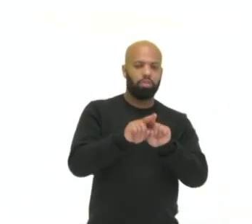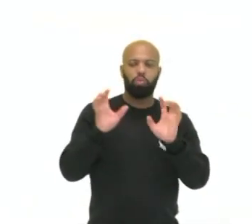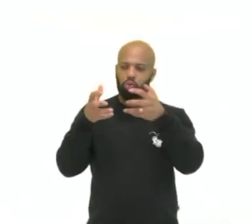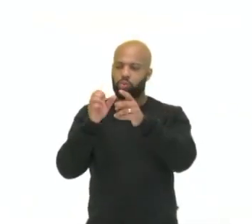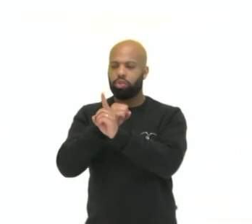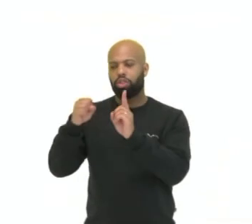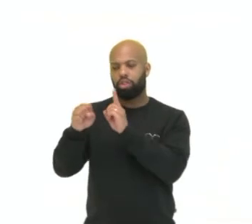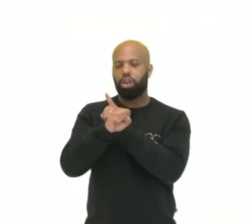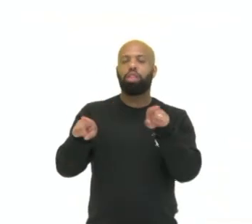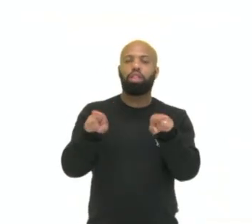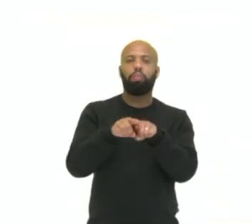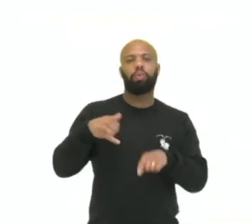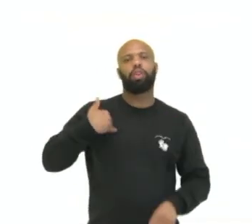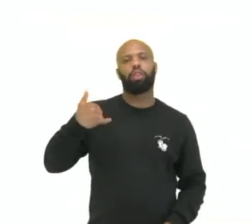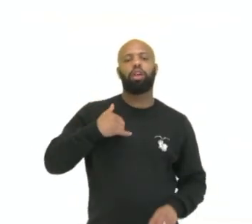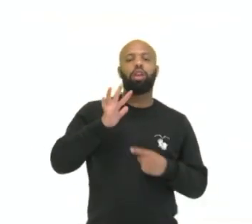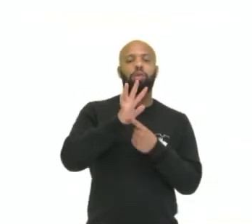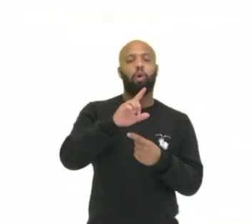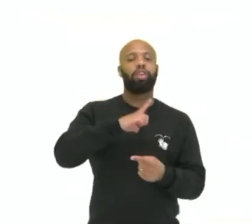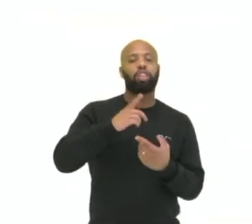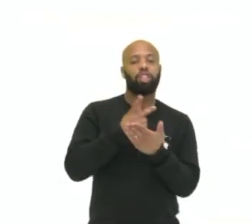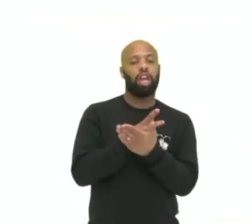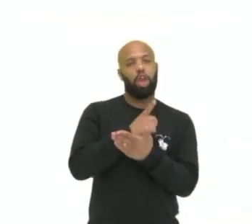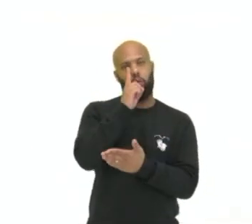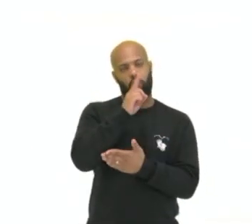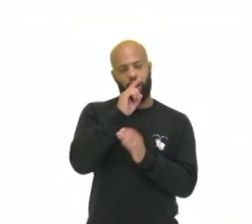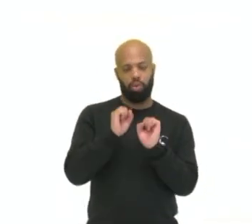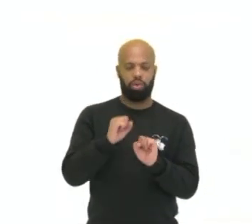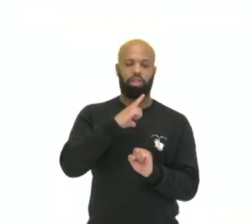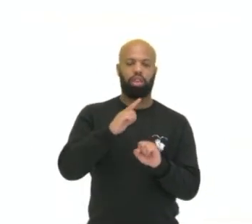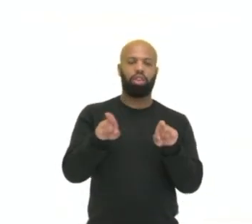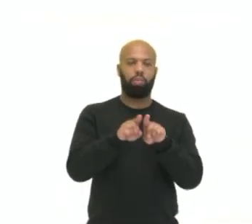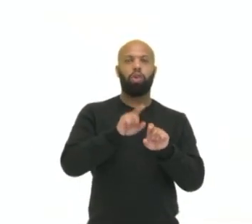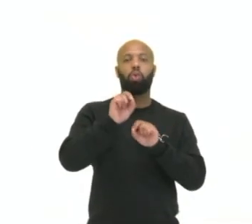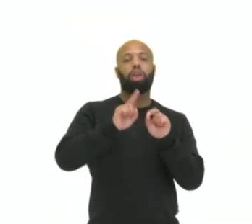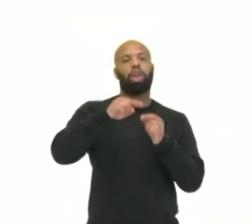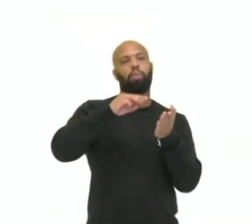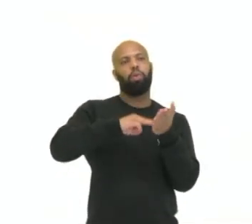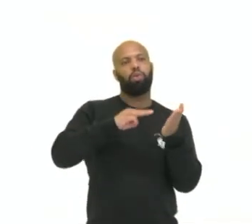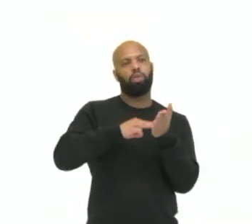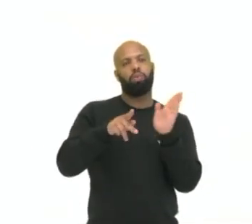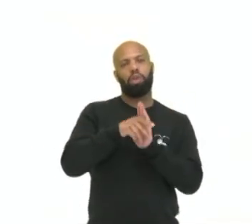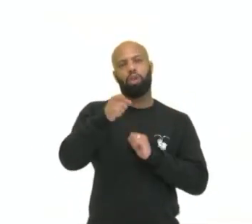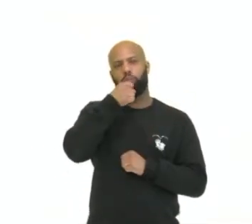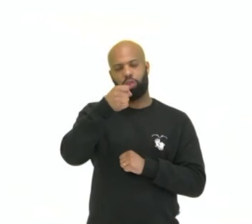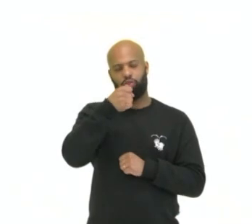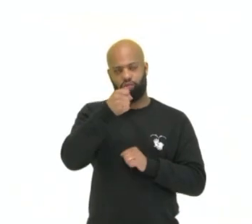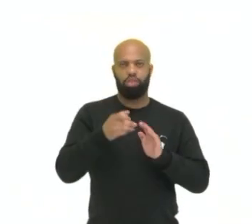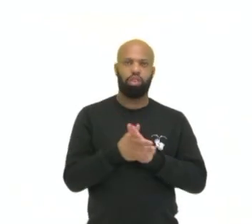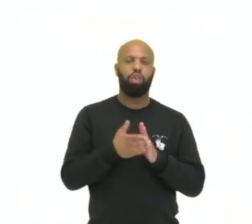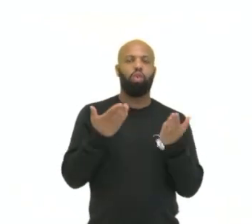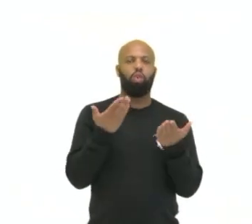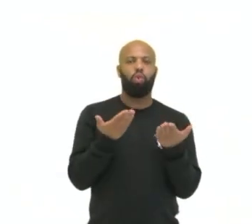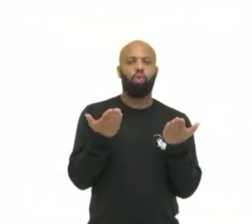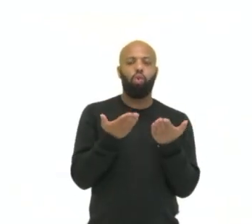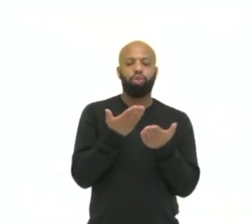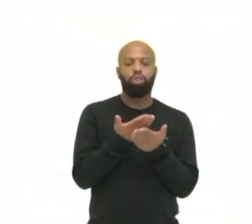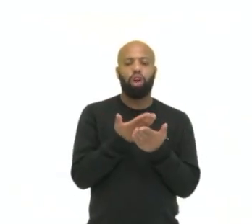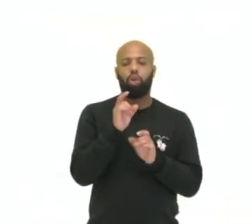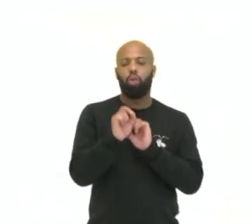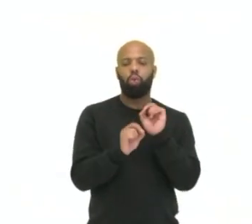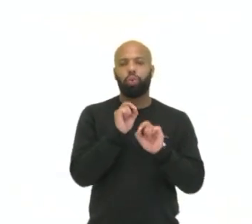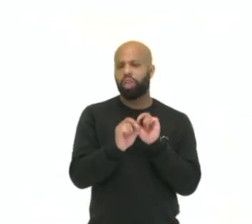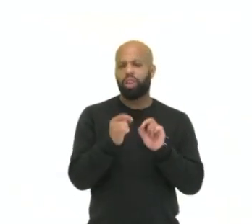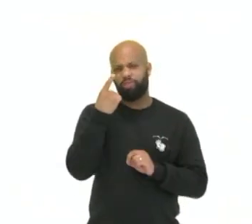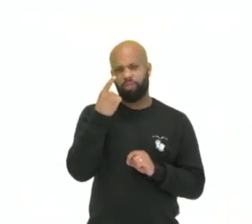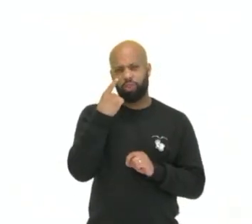etária, também é mostrada à margem de erro. Então isso aqui constitui a metodologia da reportagem. Então nessa aula nós